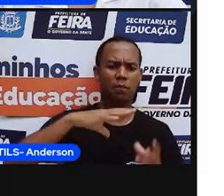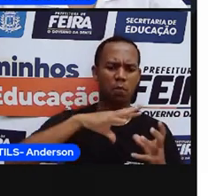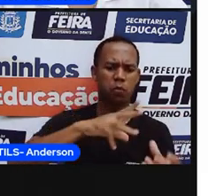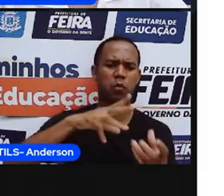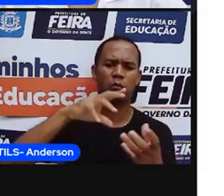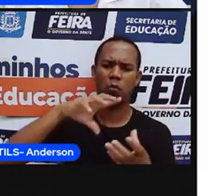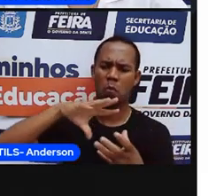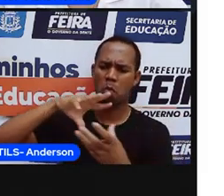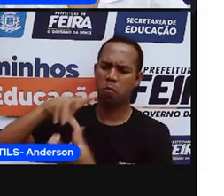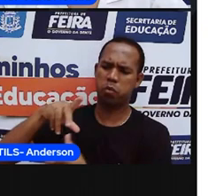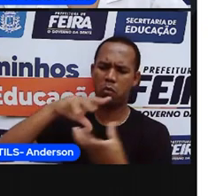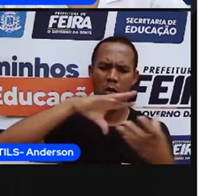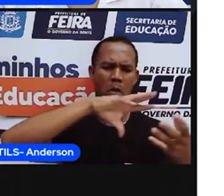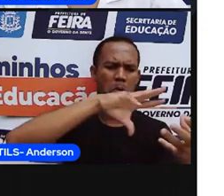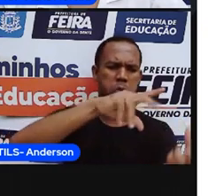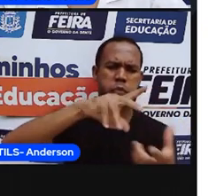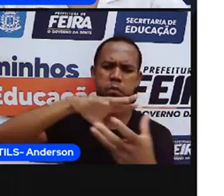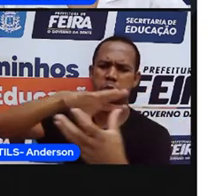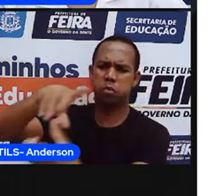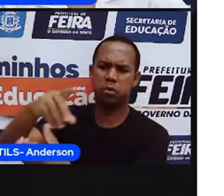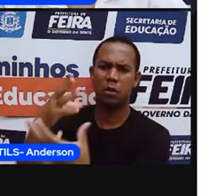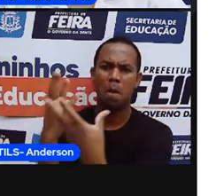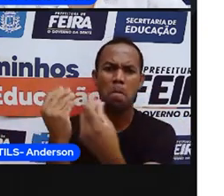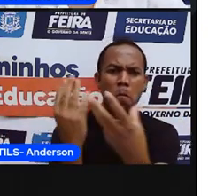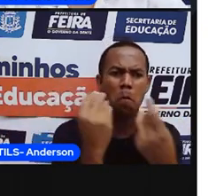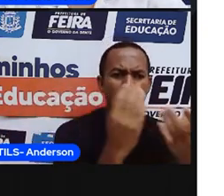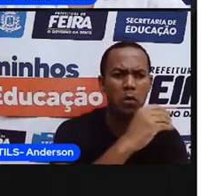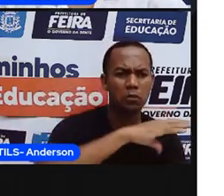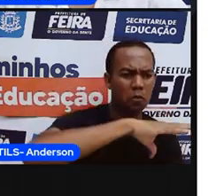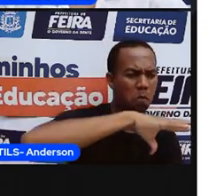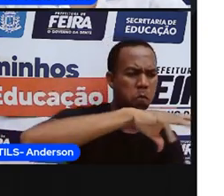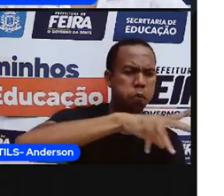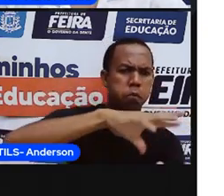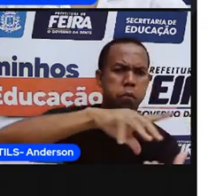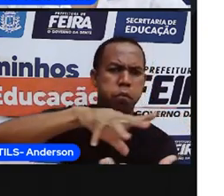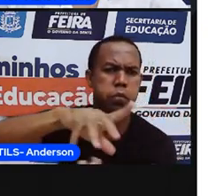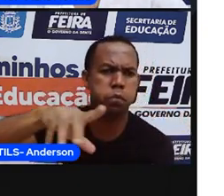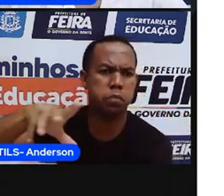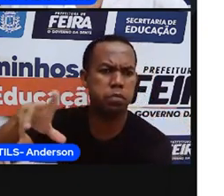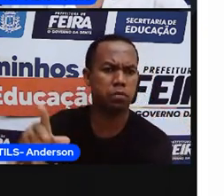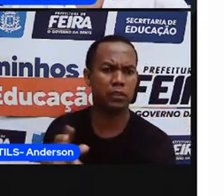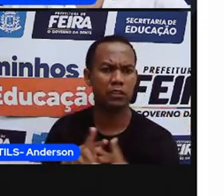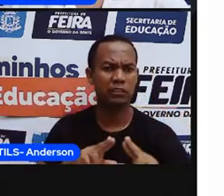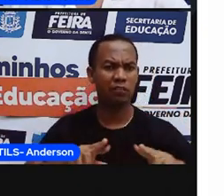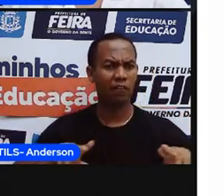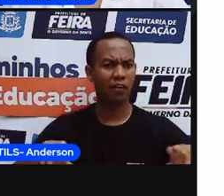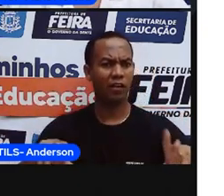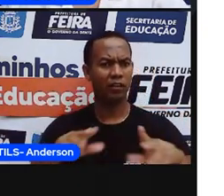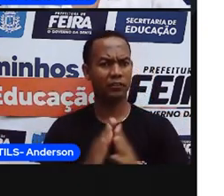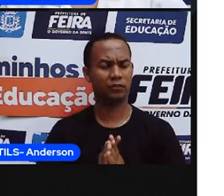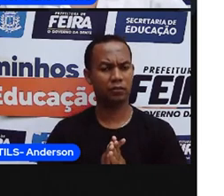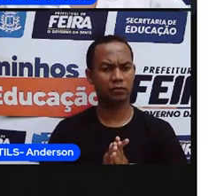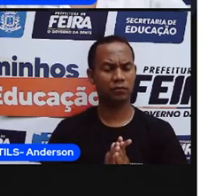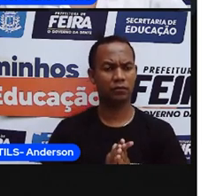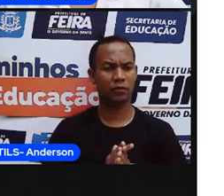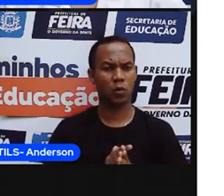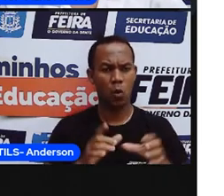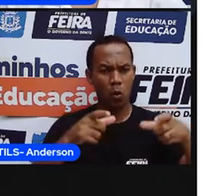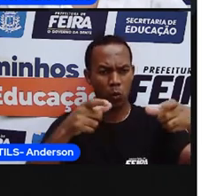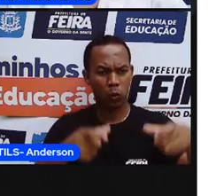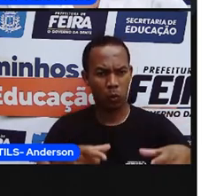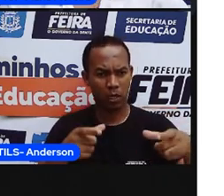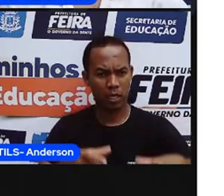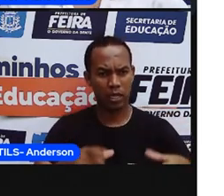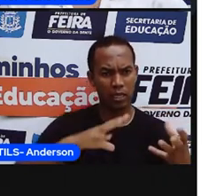bilhões. Você acha que isso é pouco ou muito? Muita coisa, né? A galáxia na qual a Terra está